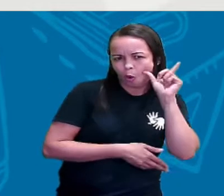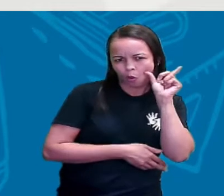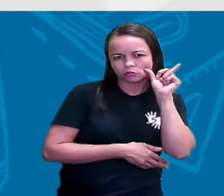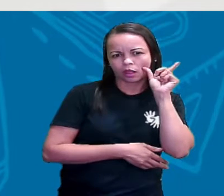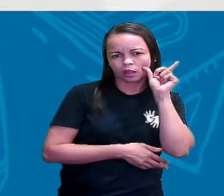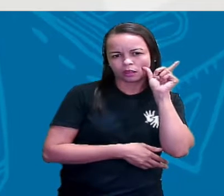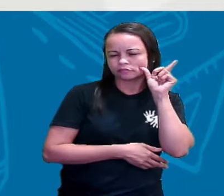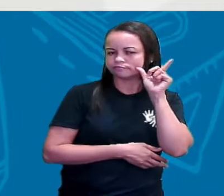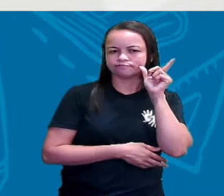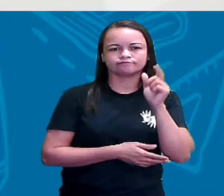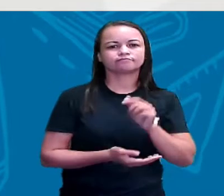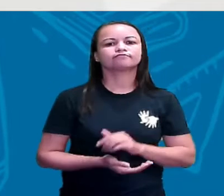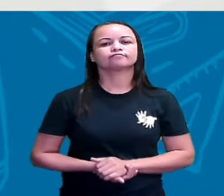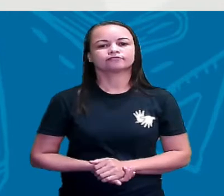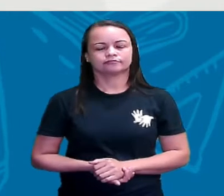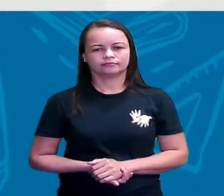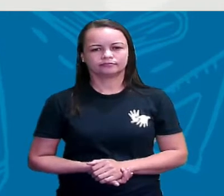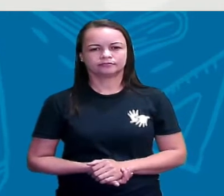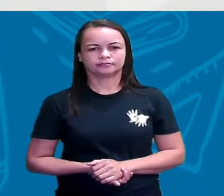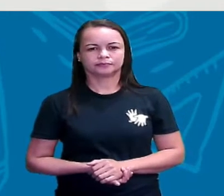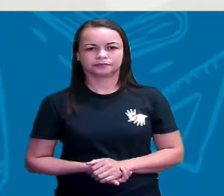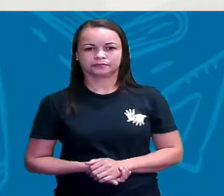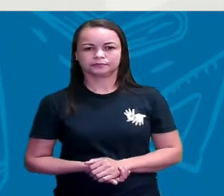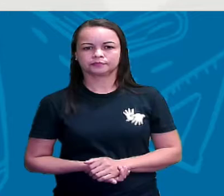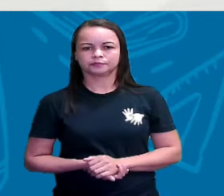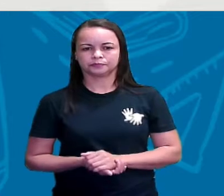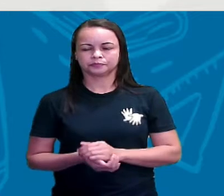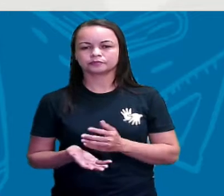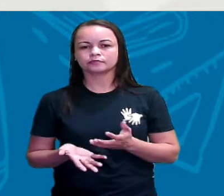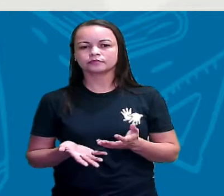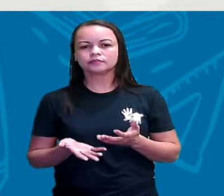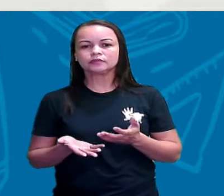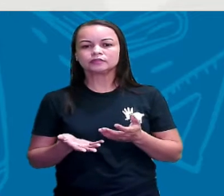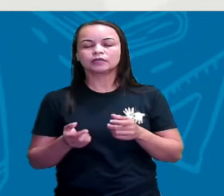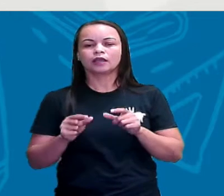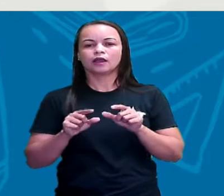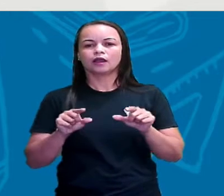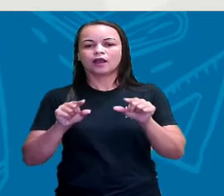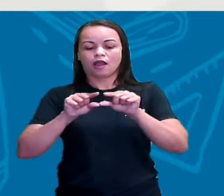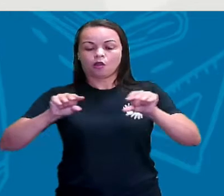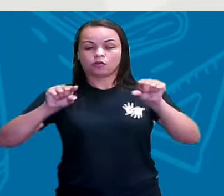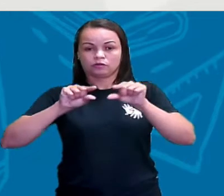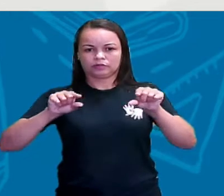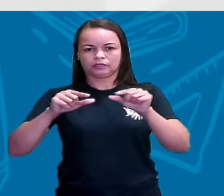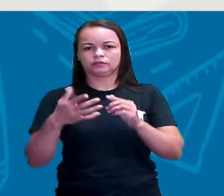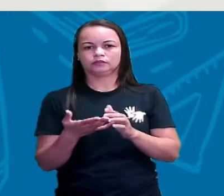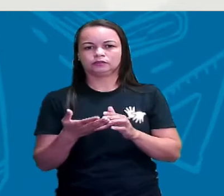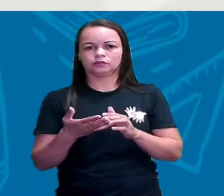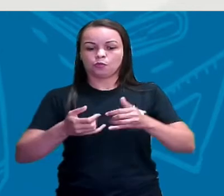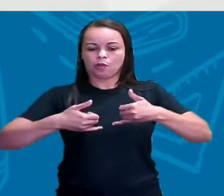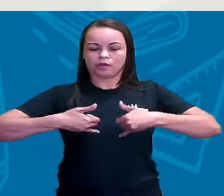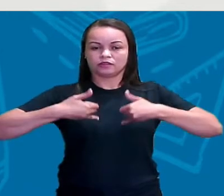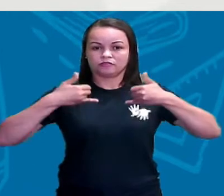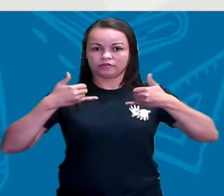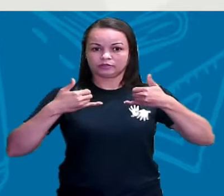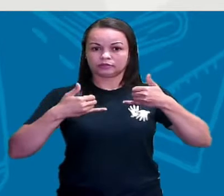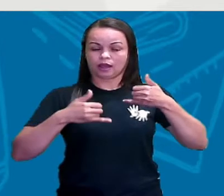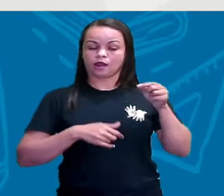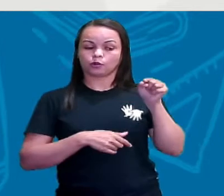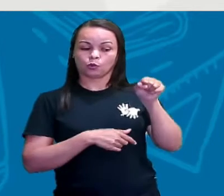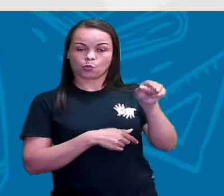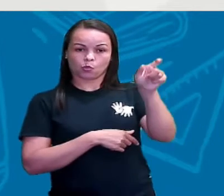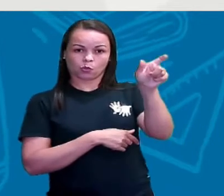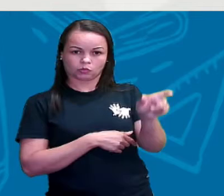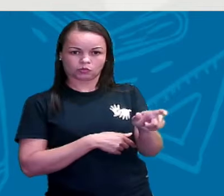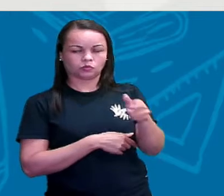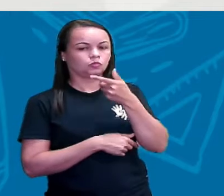no final. His birthday was the day before yesterday. Ou seja, o aniversário dele foi